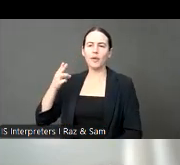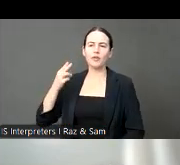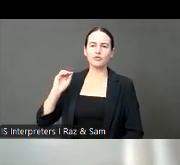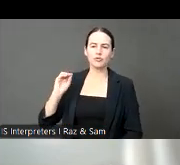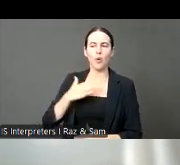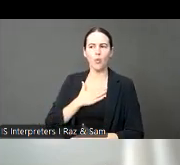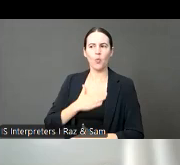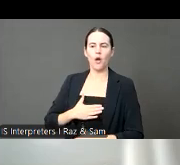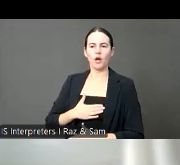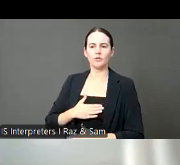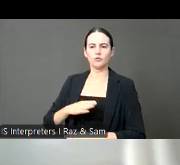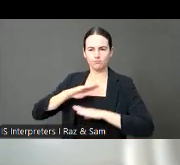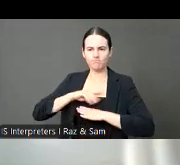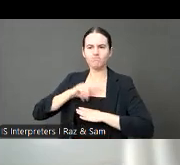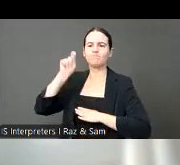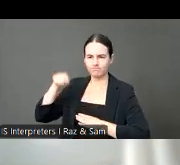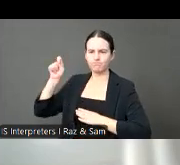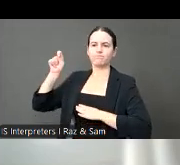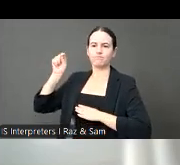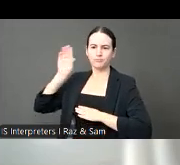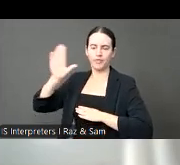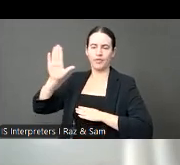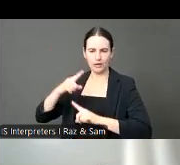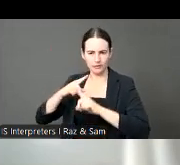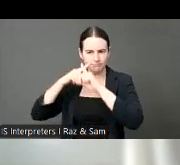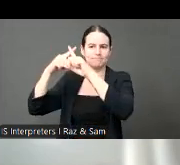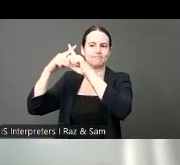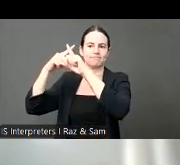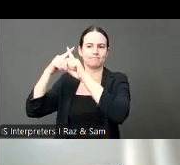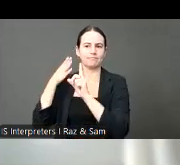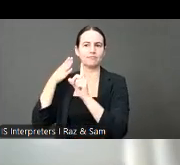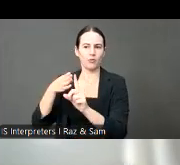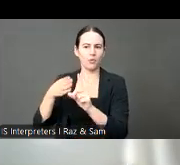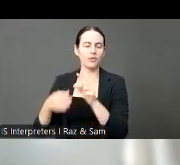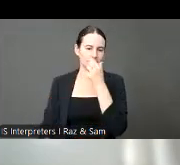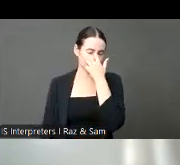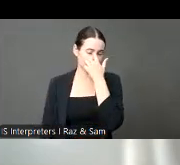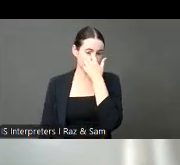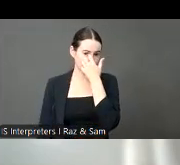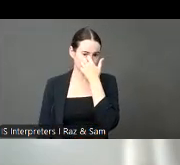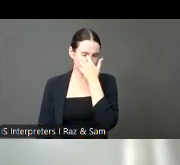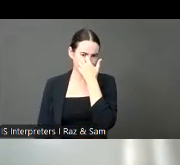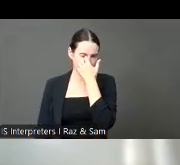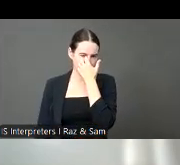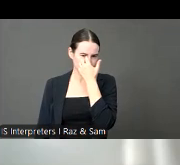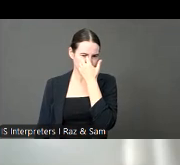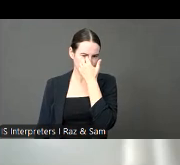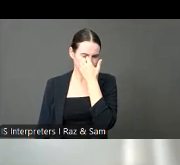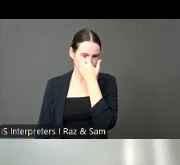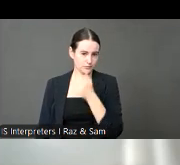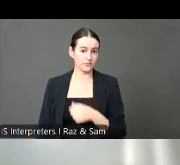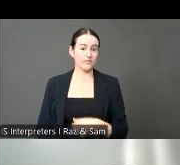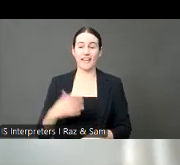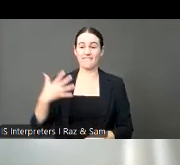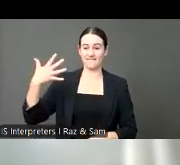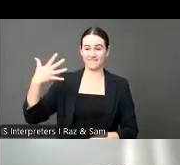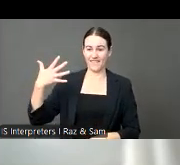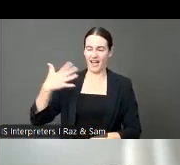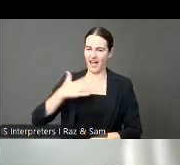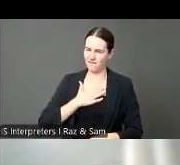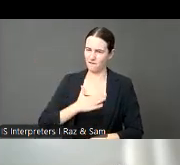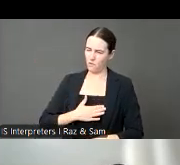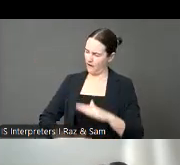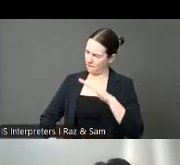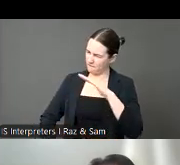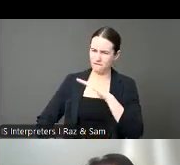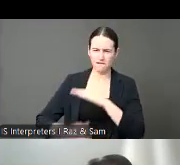bloco de doenças. E as 5 infecções que nós queremos eliminar como a transmissão vertical é a doença de Chagas,